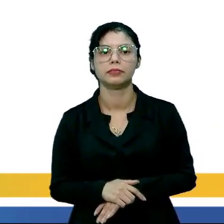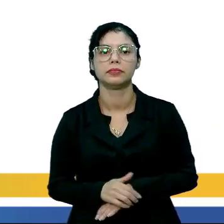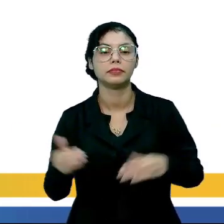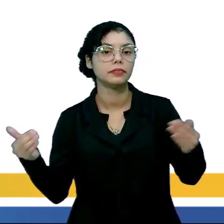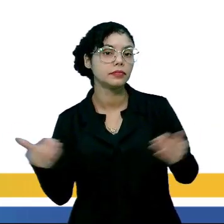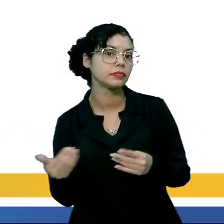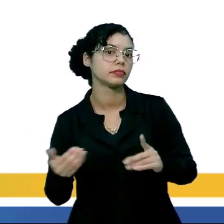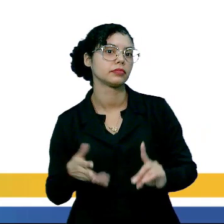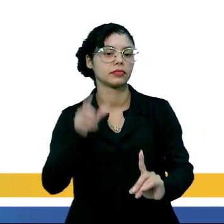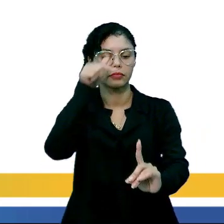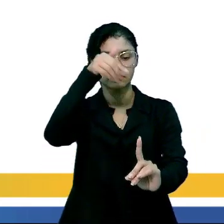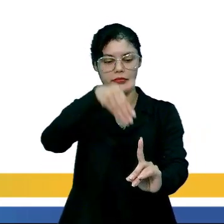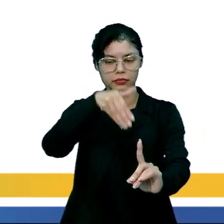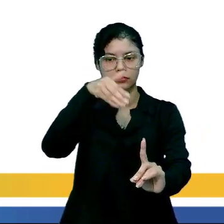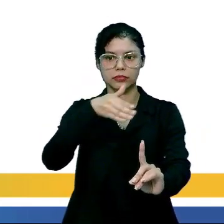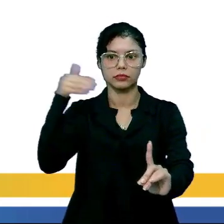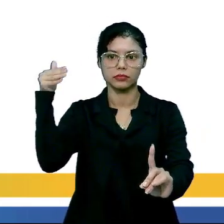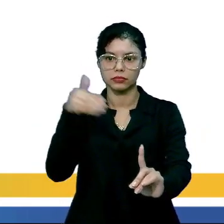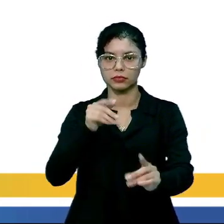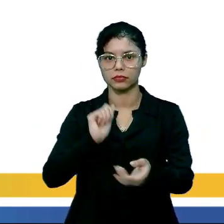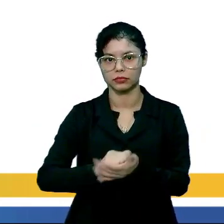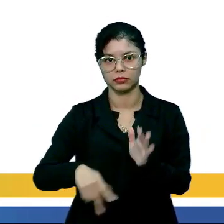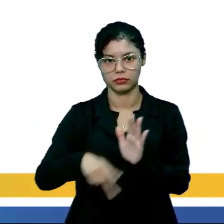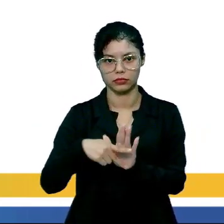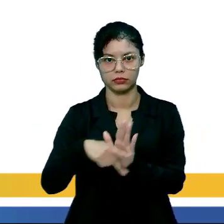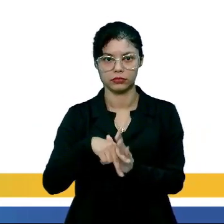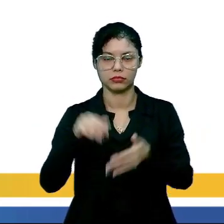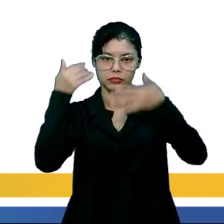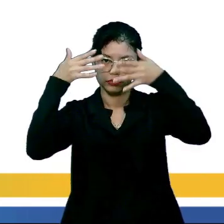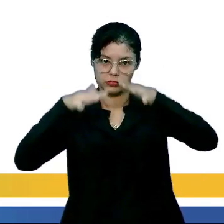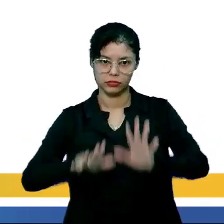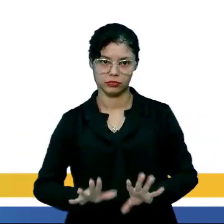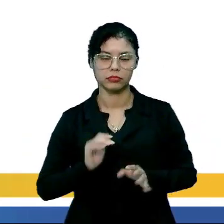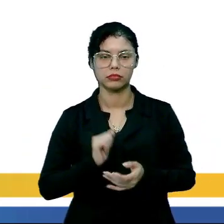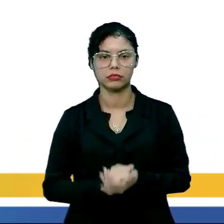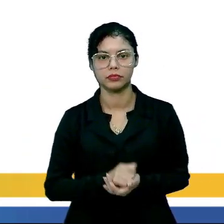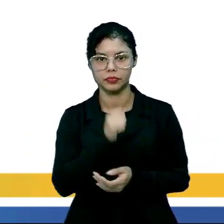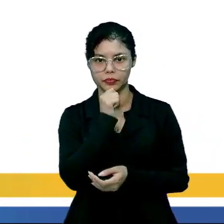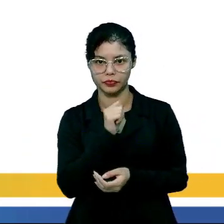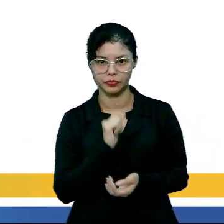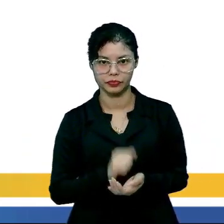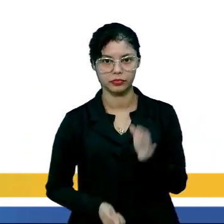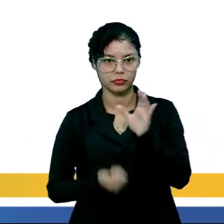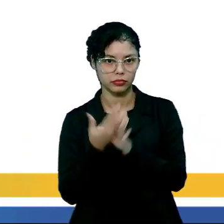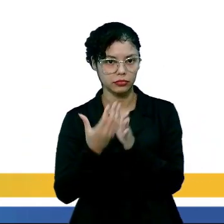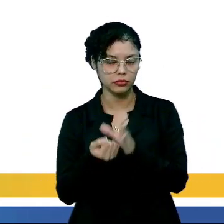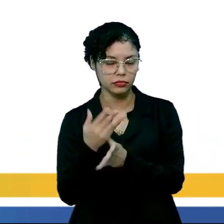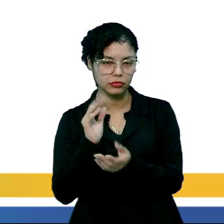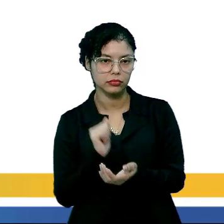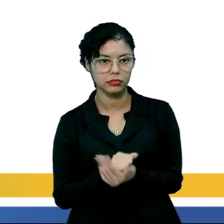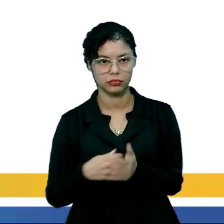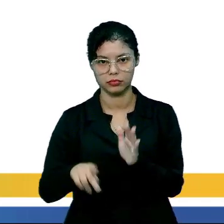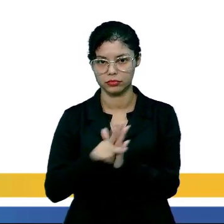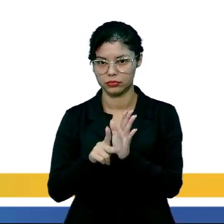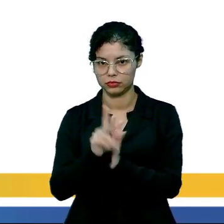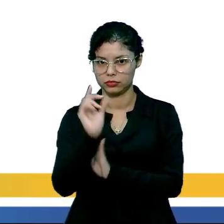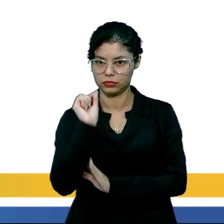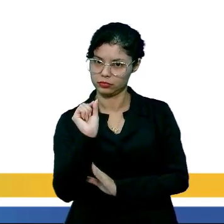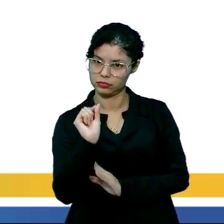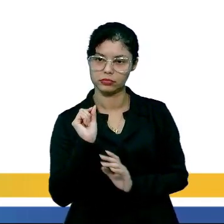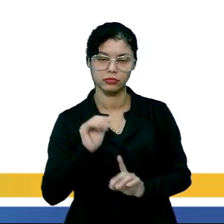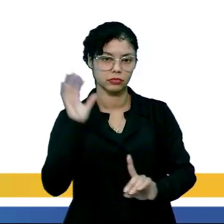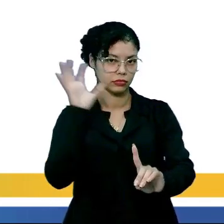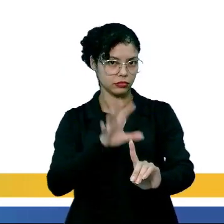Vamos lá, as principais referências do naturalismo. Então, a gente tem essa produção naturalista, pessoal, ela